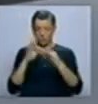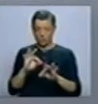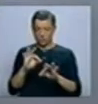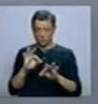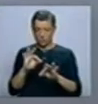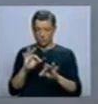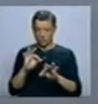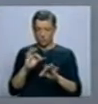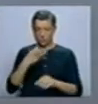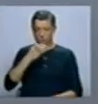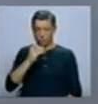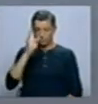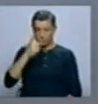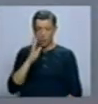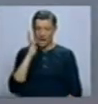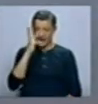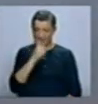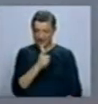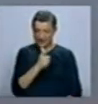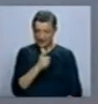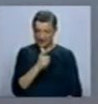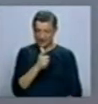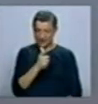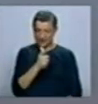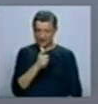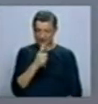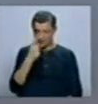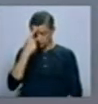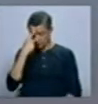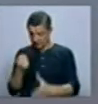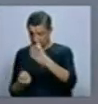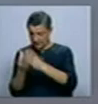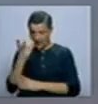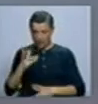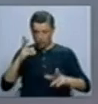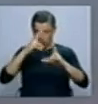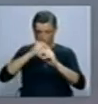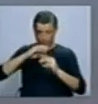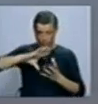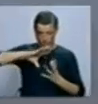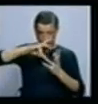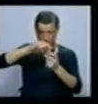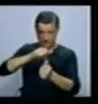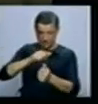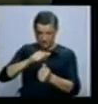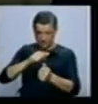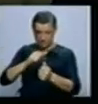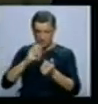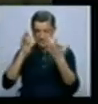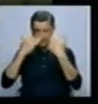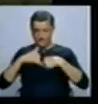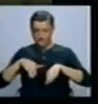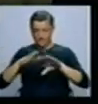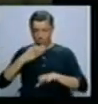quente à sua volta. Porque essa poeira quente dá origem depois à formação de planetas. O que nós não estamos propriamente à espera de encontrar é